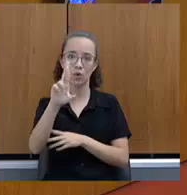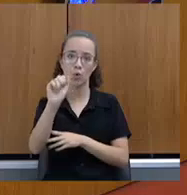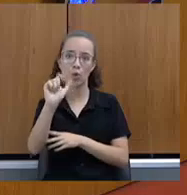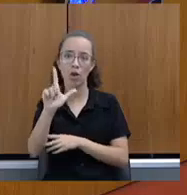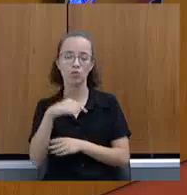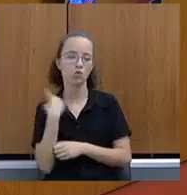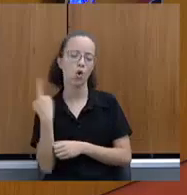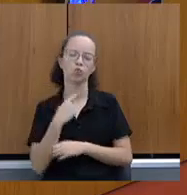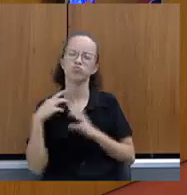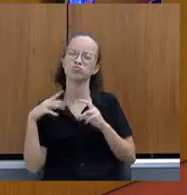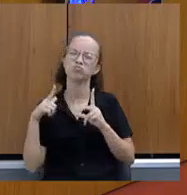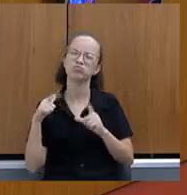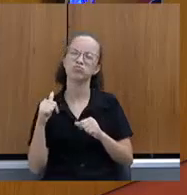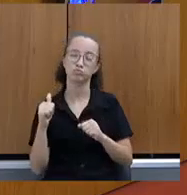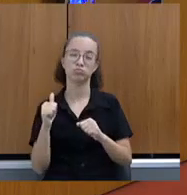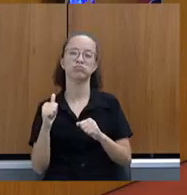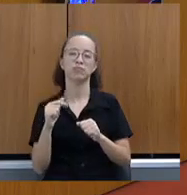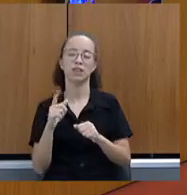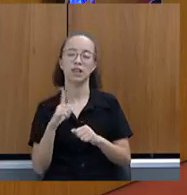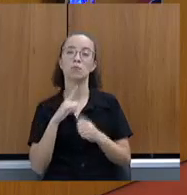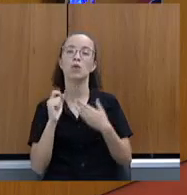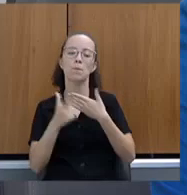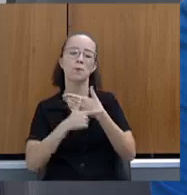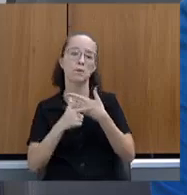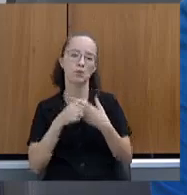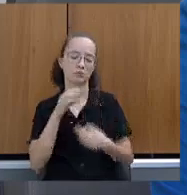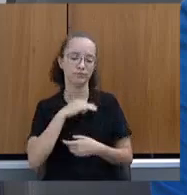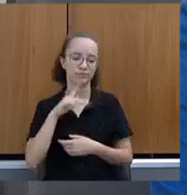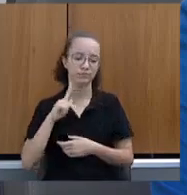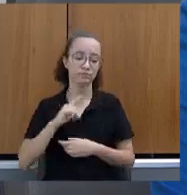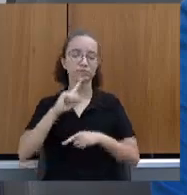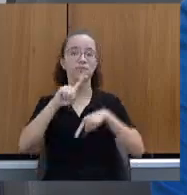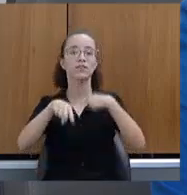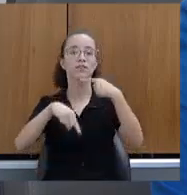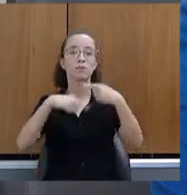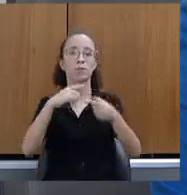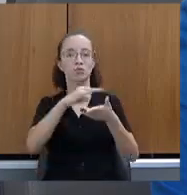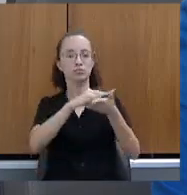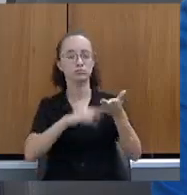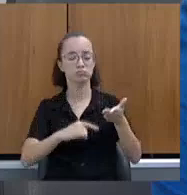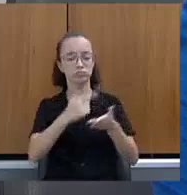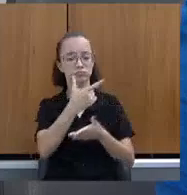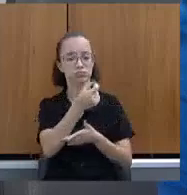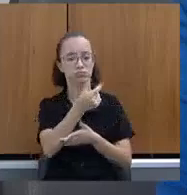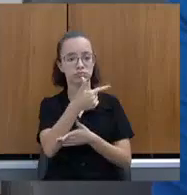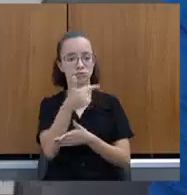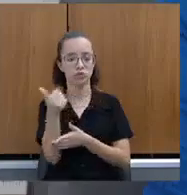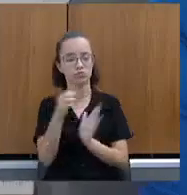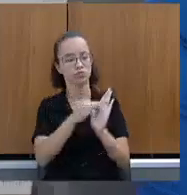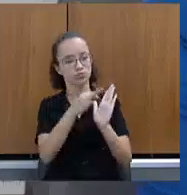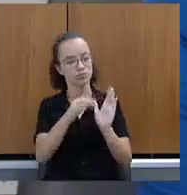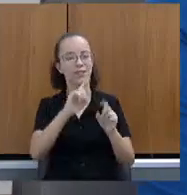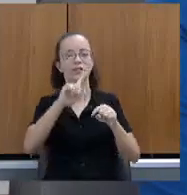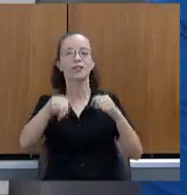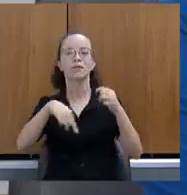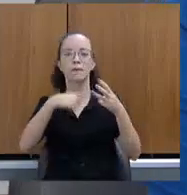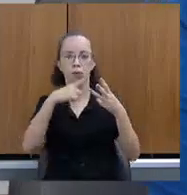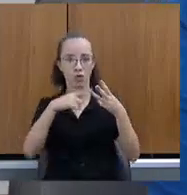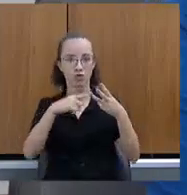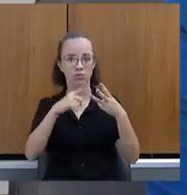o Ministério Público depois uma recomendação de 2021 depois